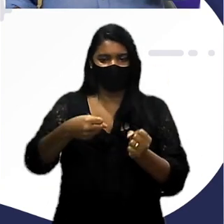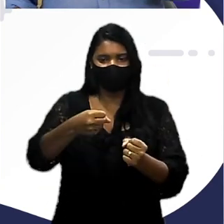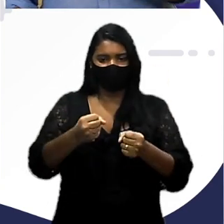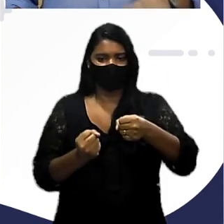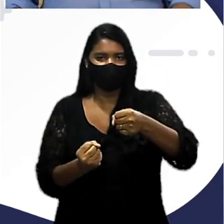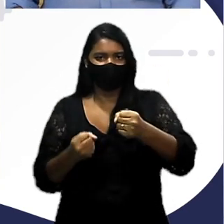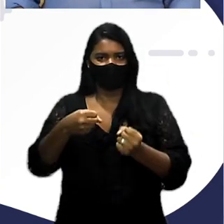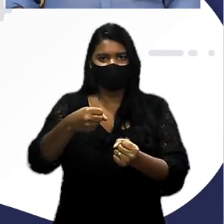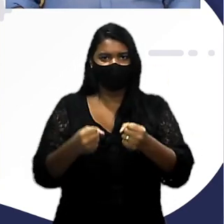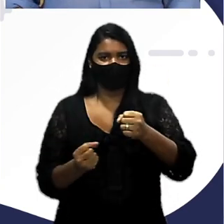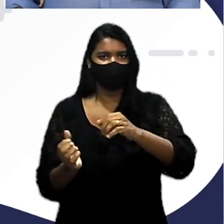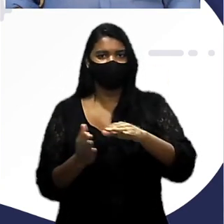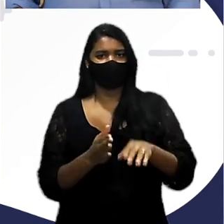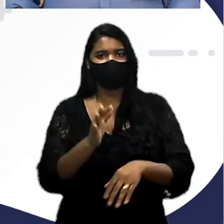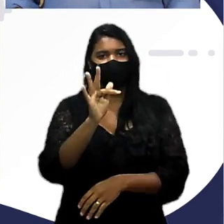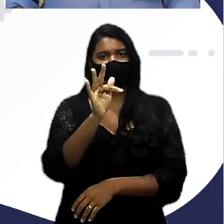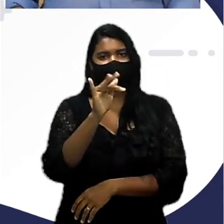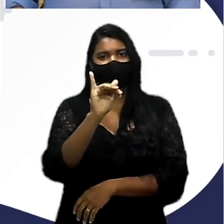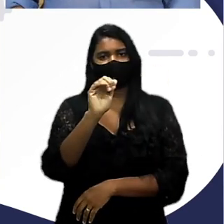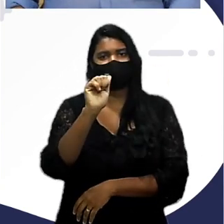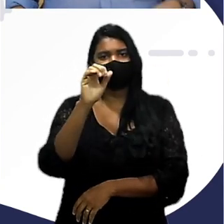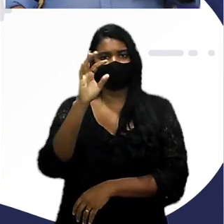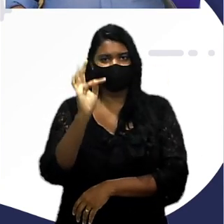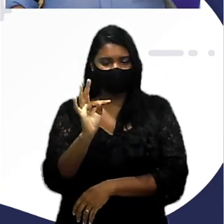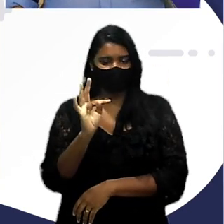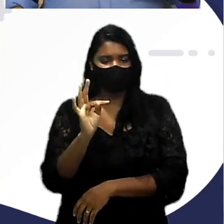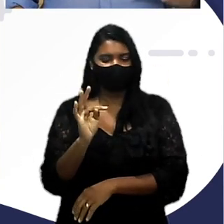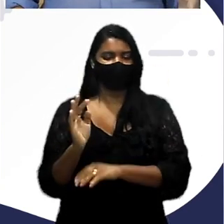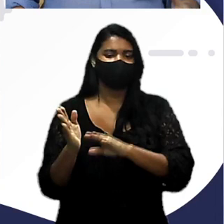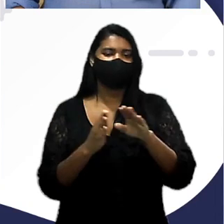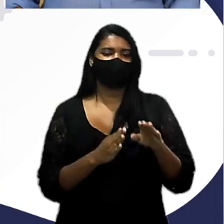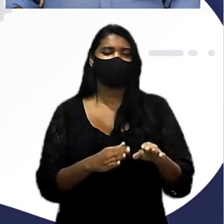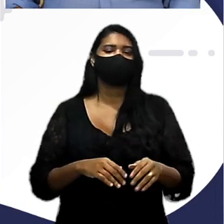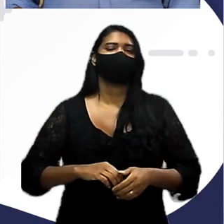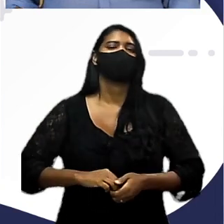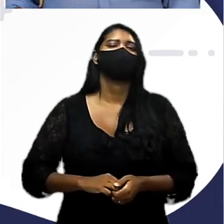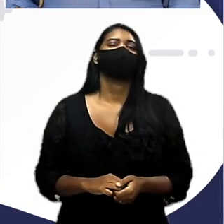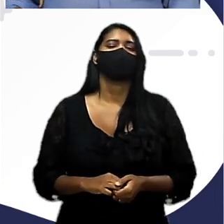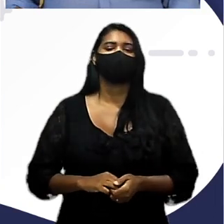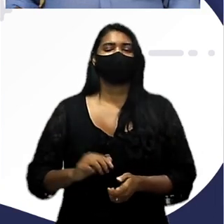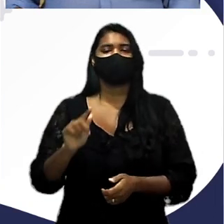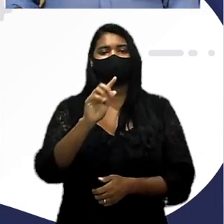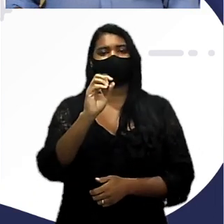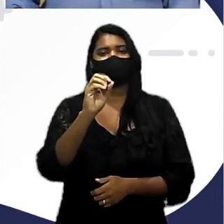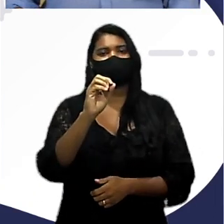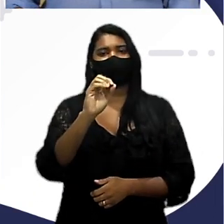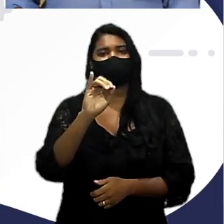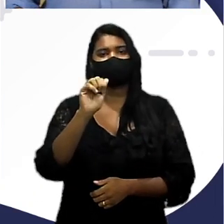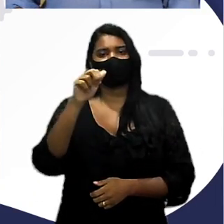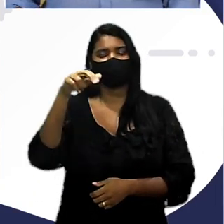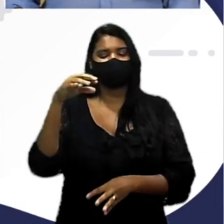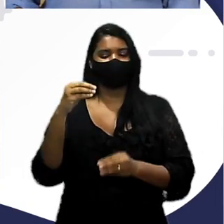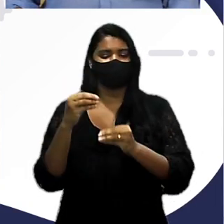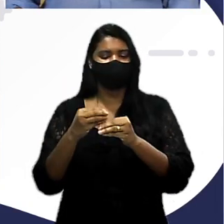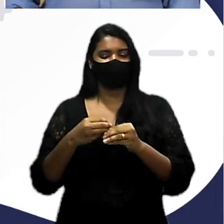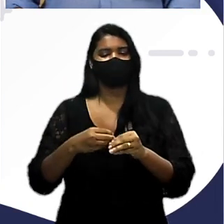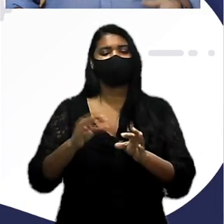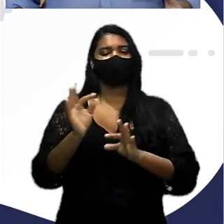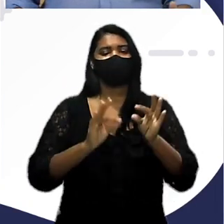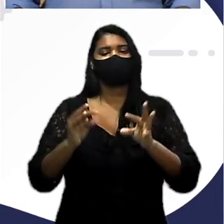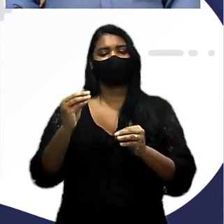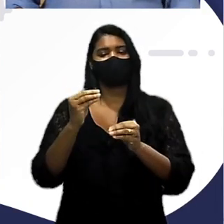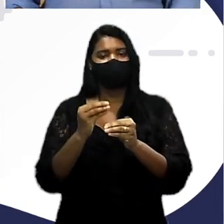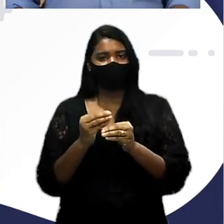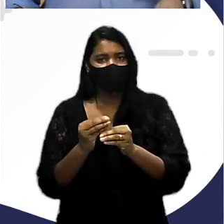a Fiat, que fica no município de Goiânia, que é praticamente boa parte dos seus processos de produção